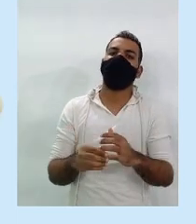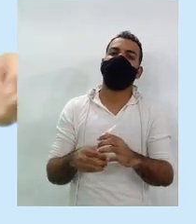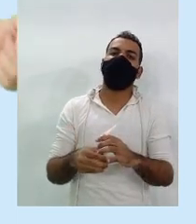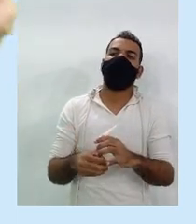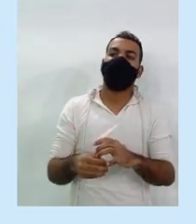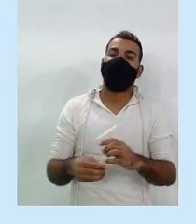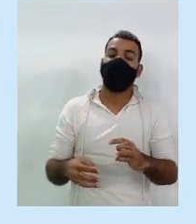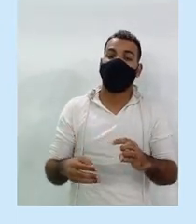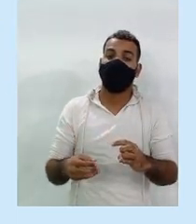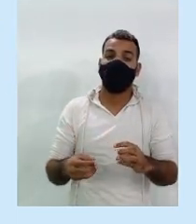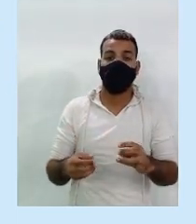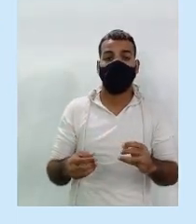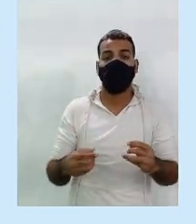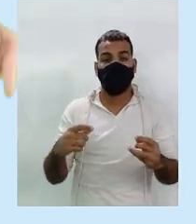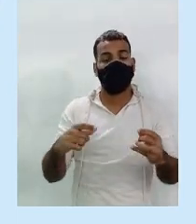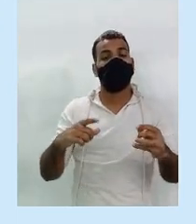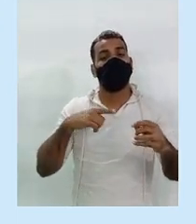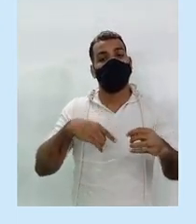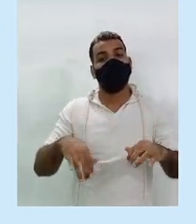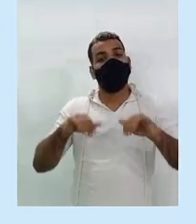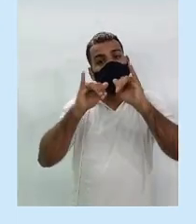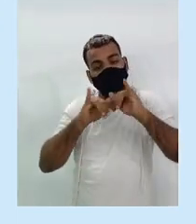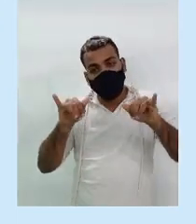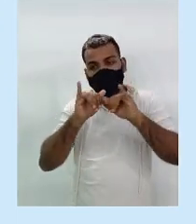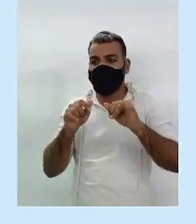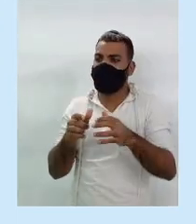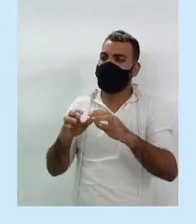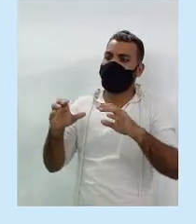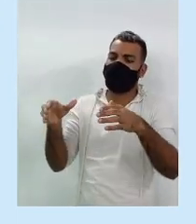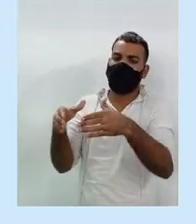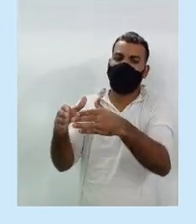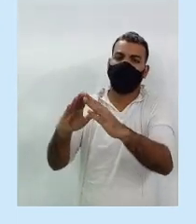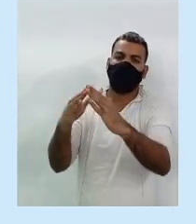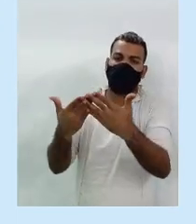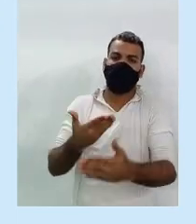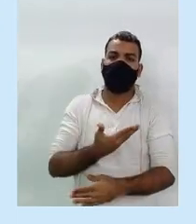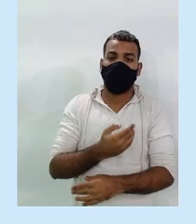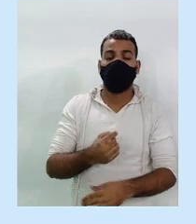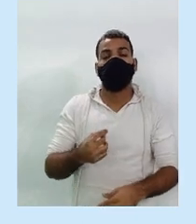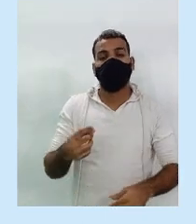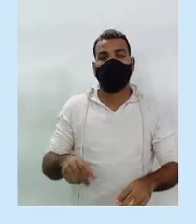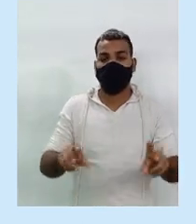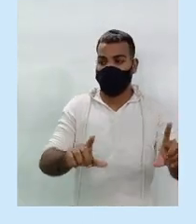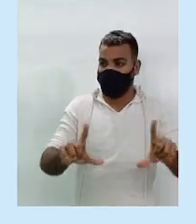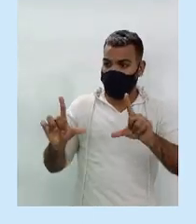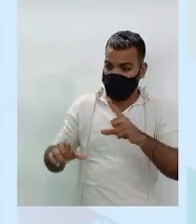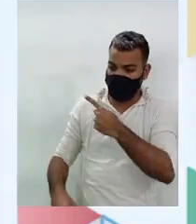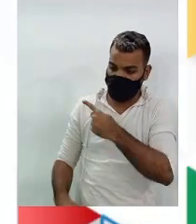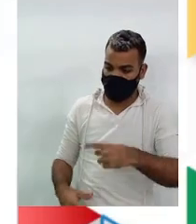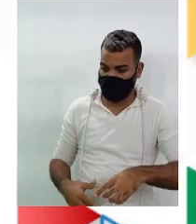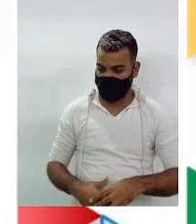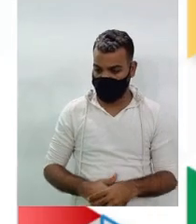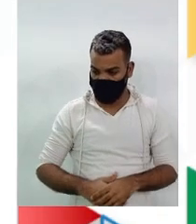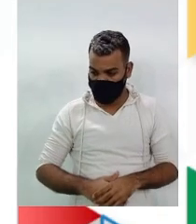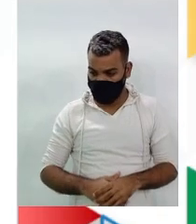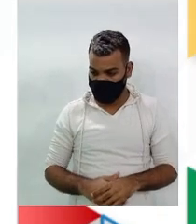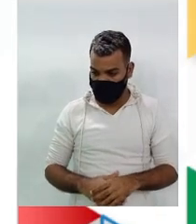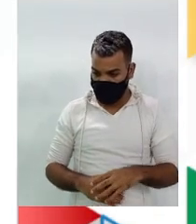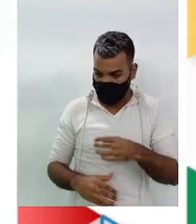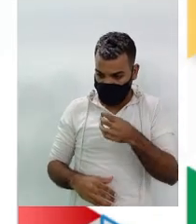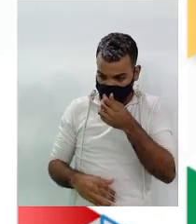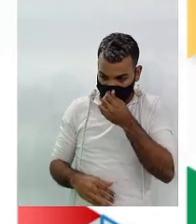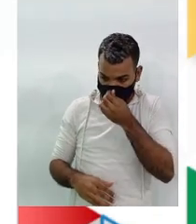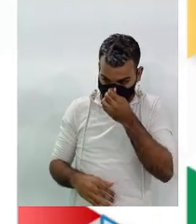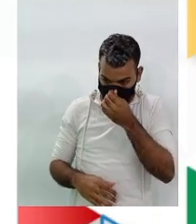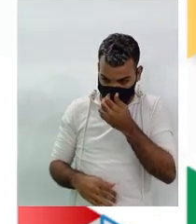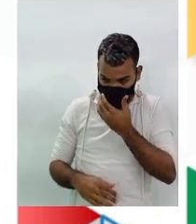pegar justamente notícias das comunidades dos colegas. Então, olhando para a tela, nós temos a seguinte questão. Vejam